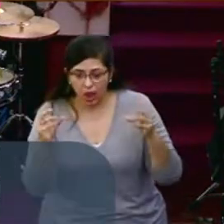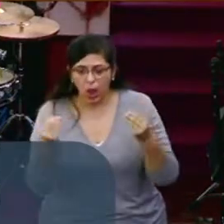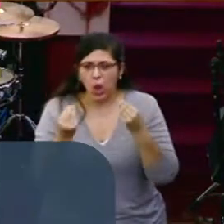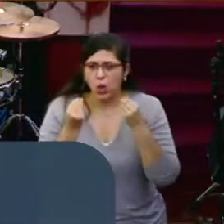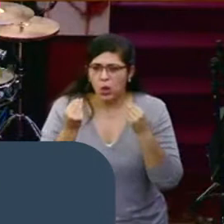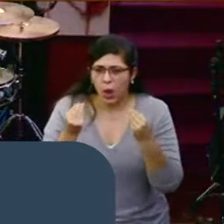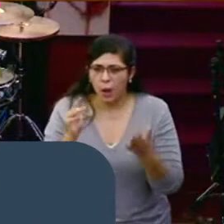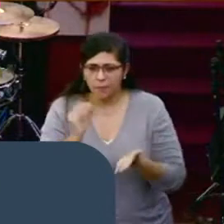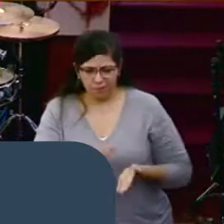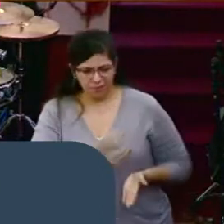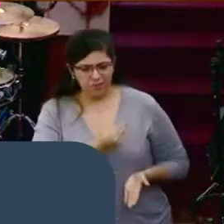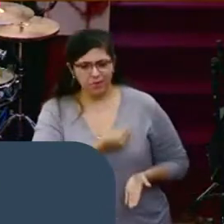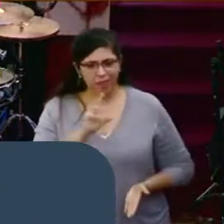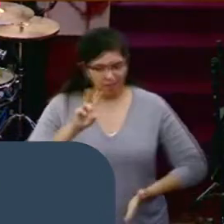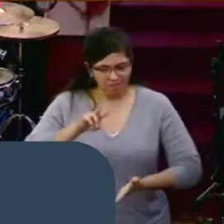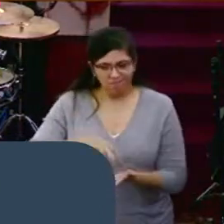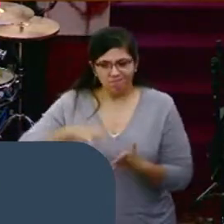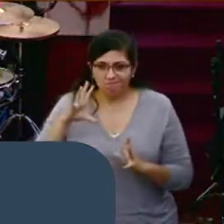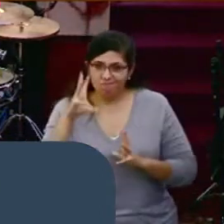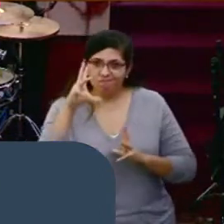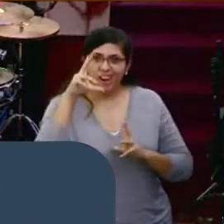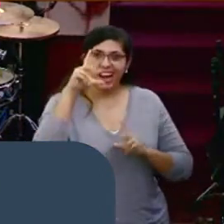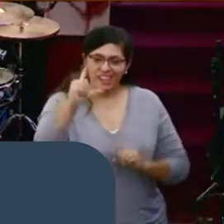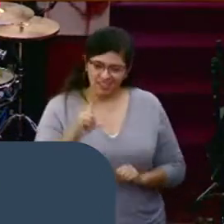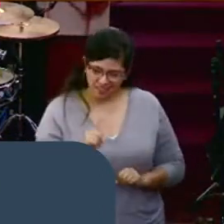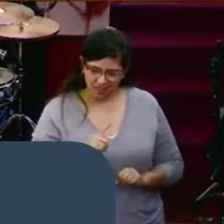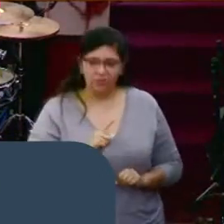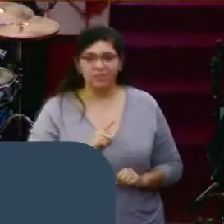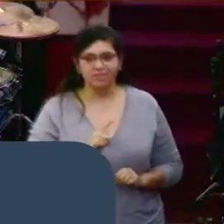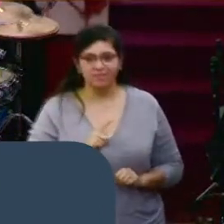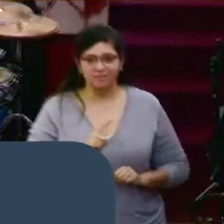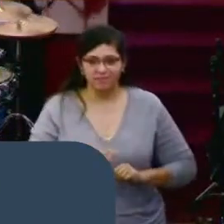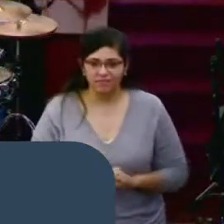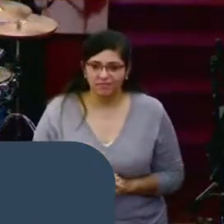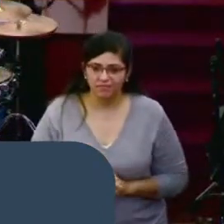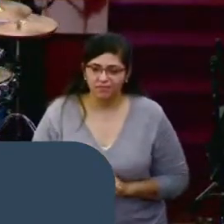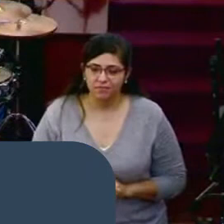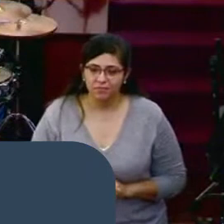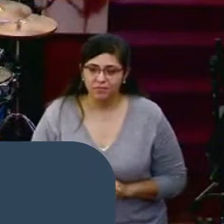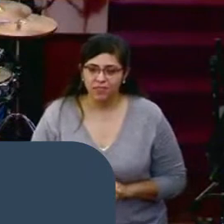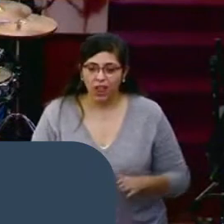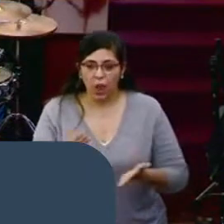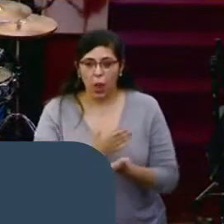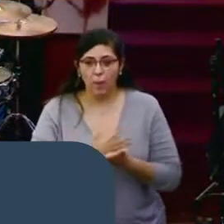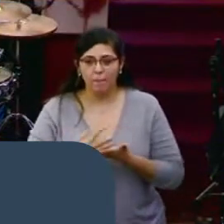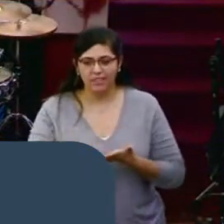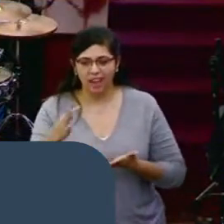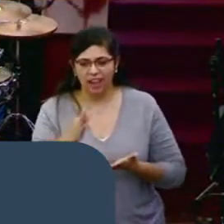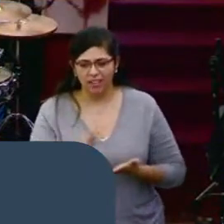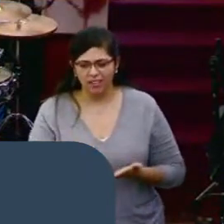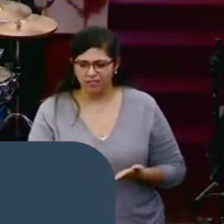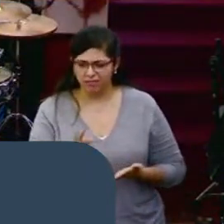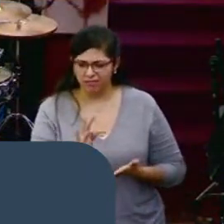viver fortalecido como viver fortalecido a partir de filipenses capítulo